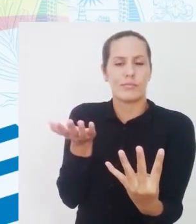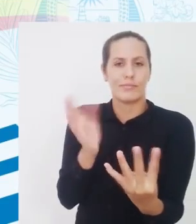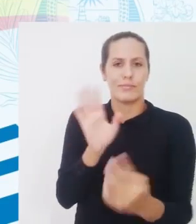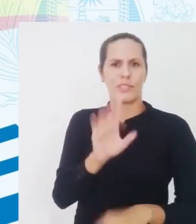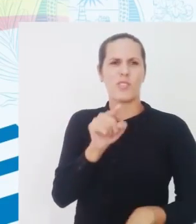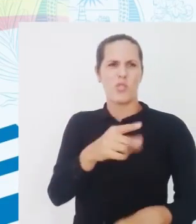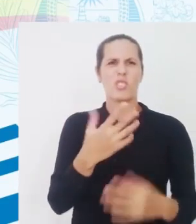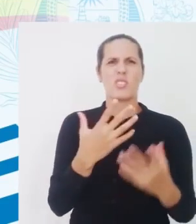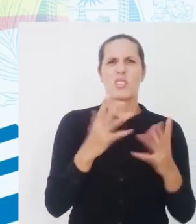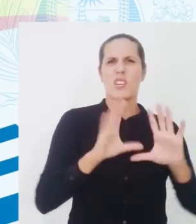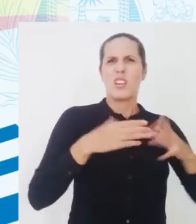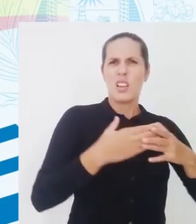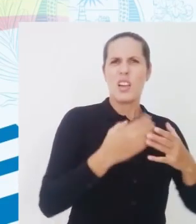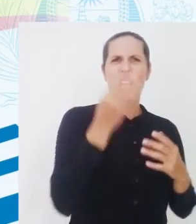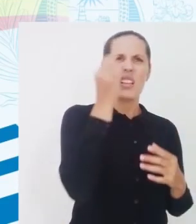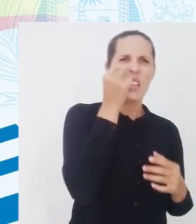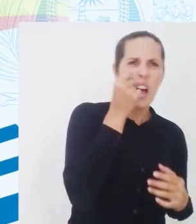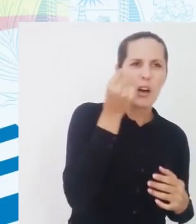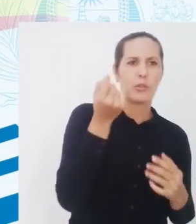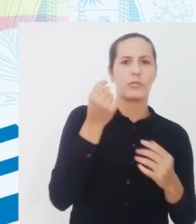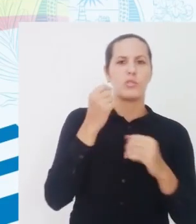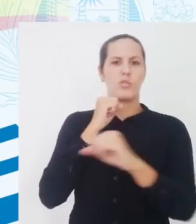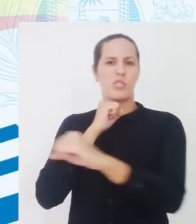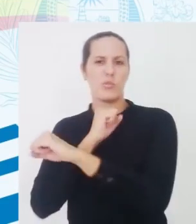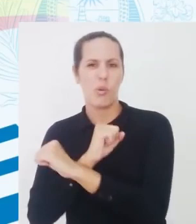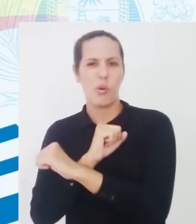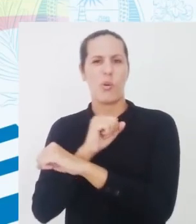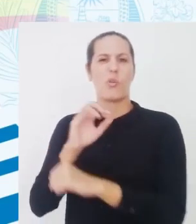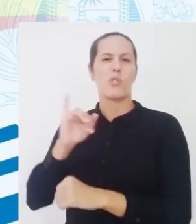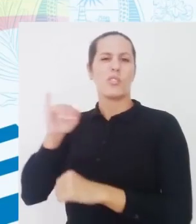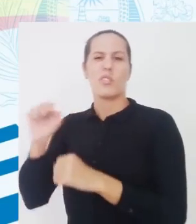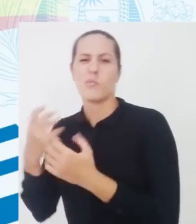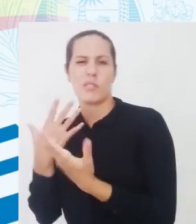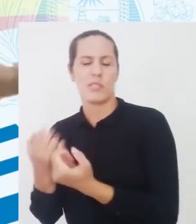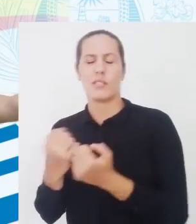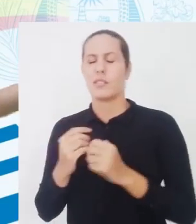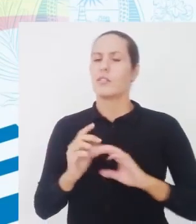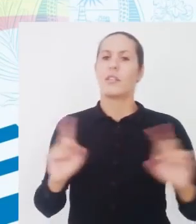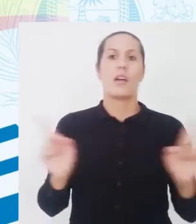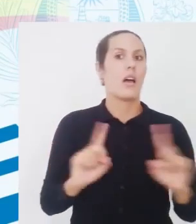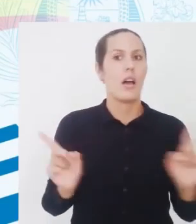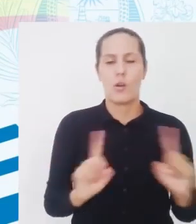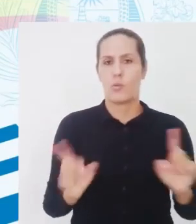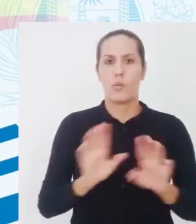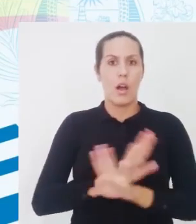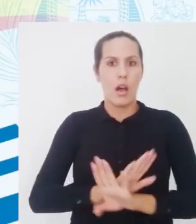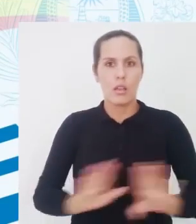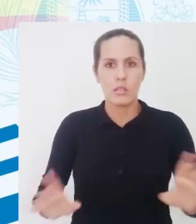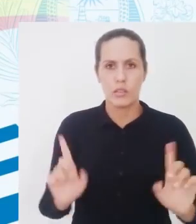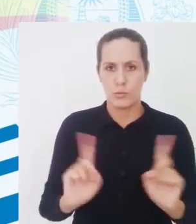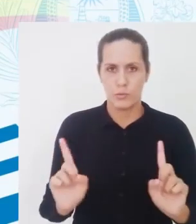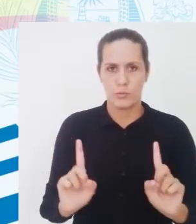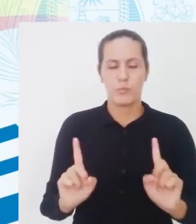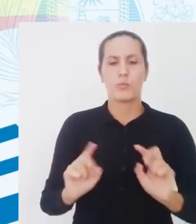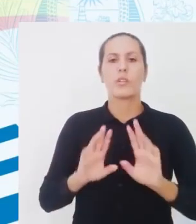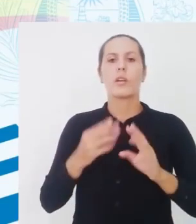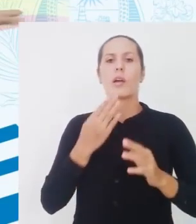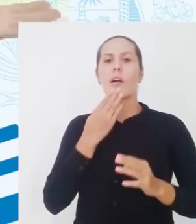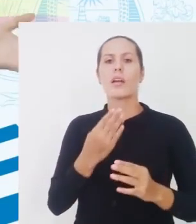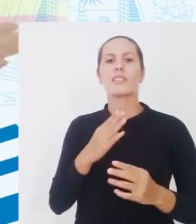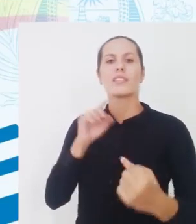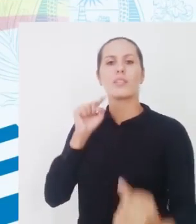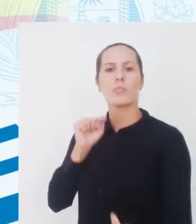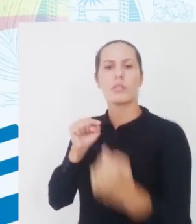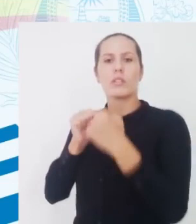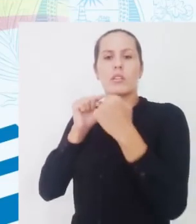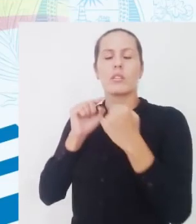justificativas melhores. A gente vai analisar o argumento, não de fato quem é o melhor time de Pernambuco. Eu tenho a minha